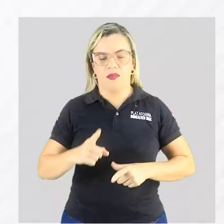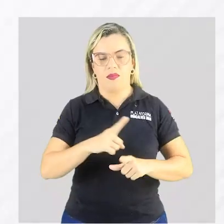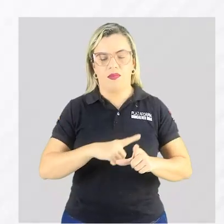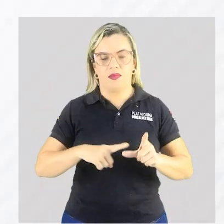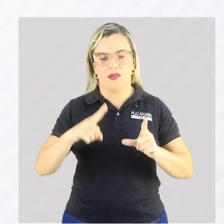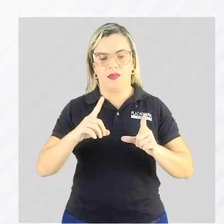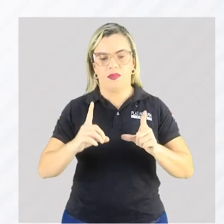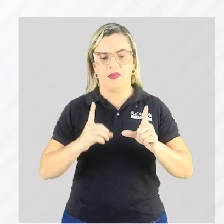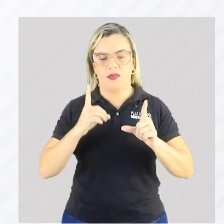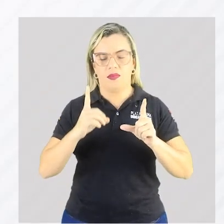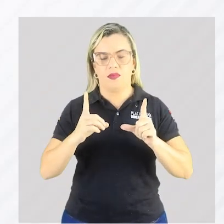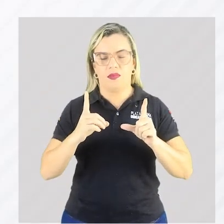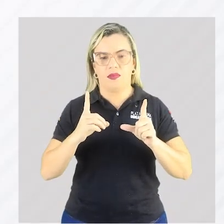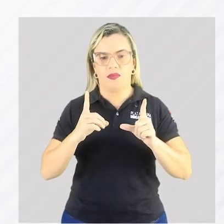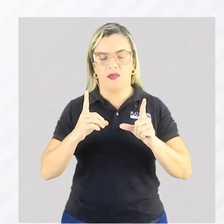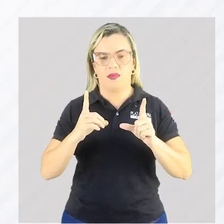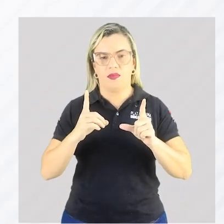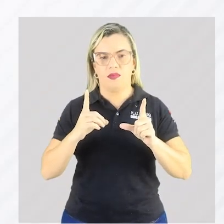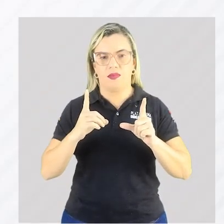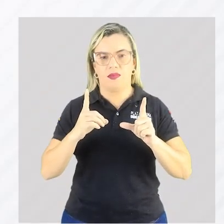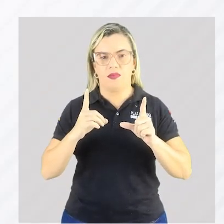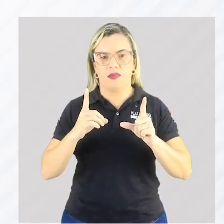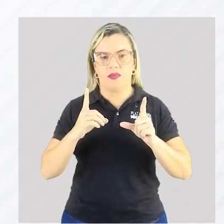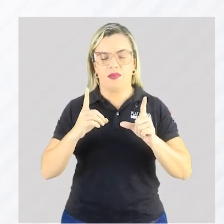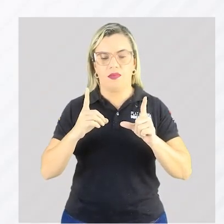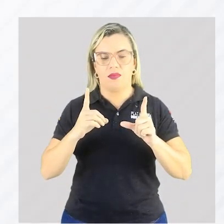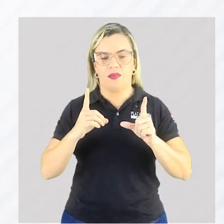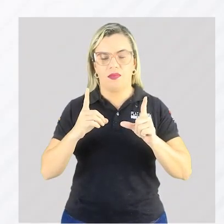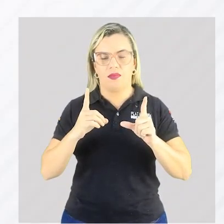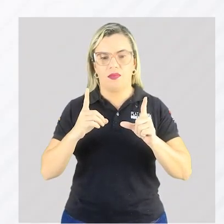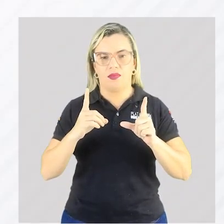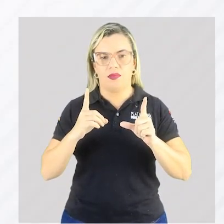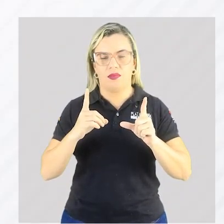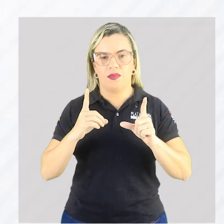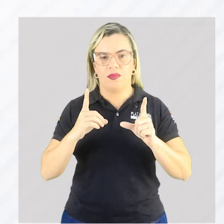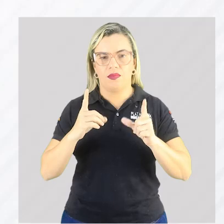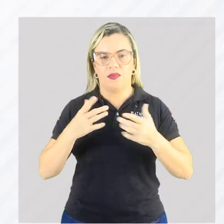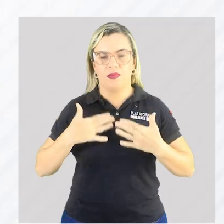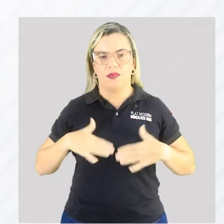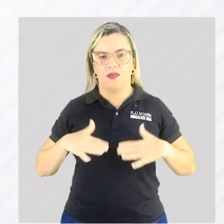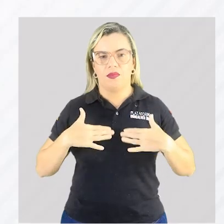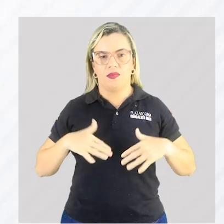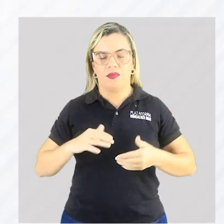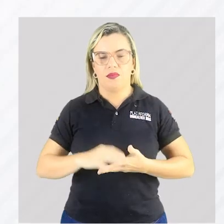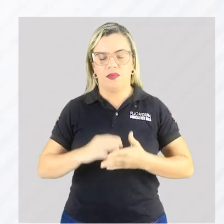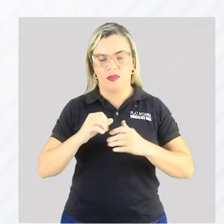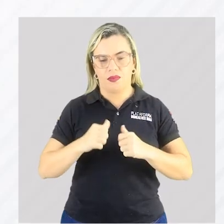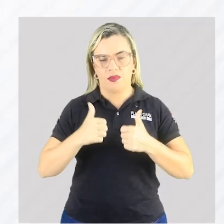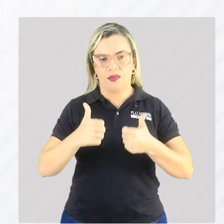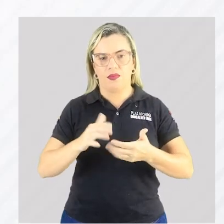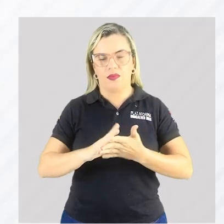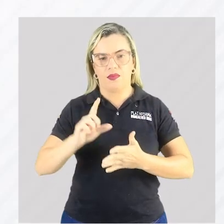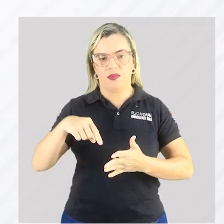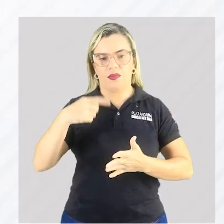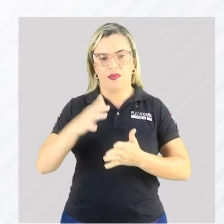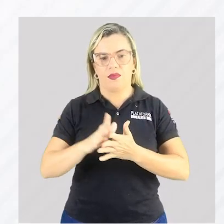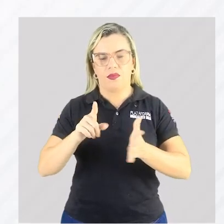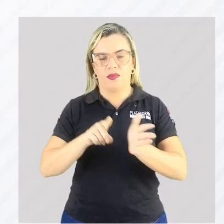3,37 está em qual alternativa? Alternativa letra D, tranquilo? Muito bem, vamos para a